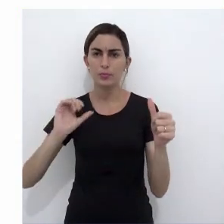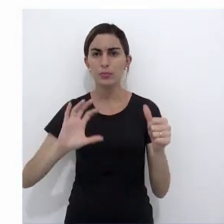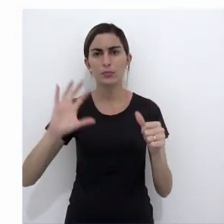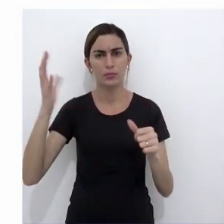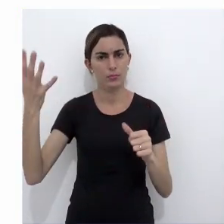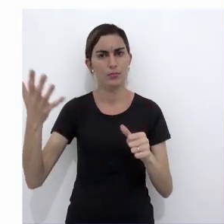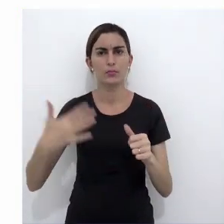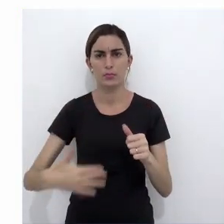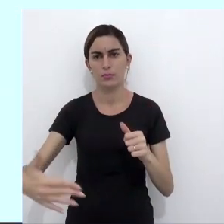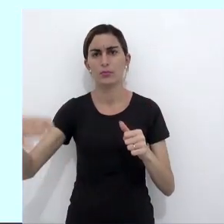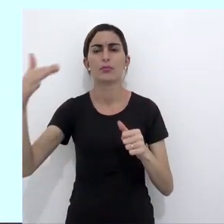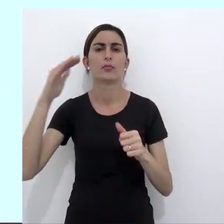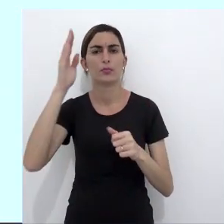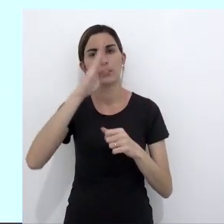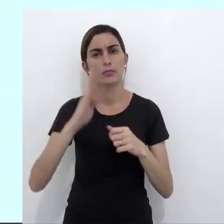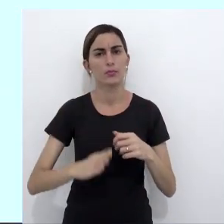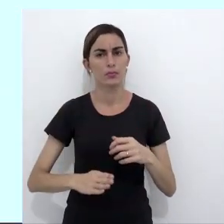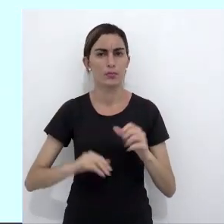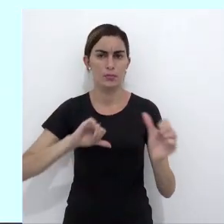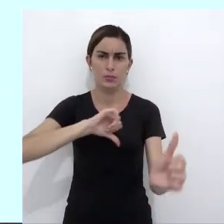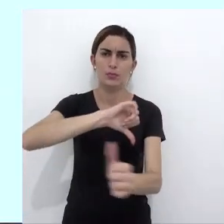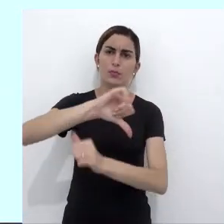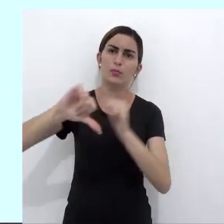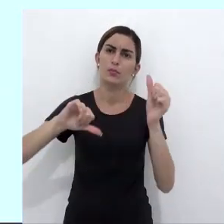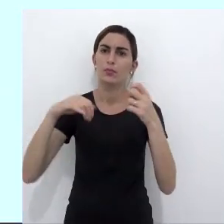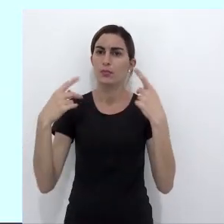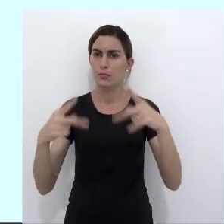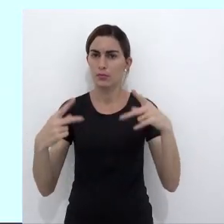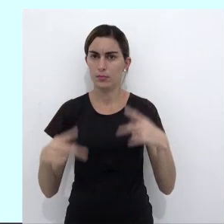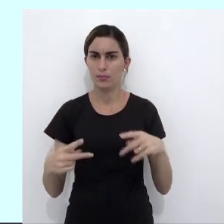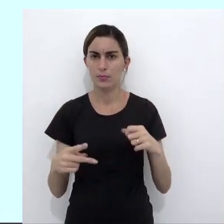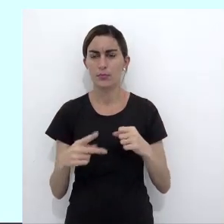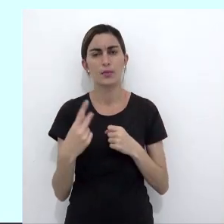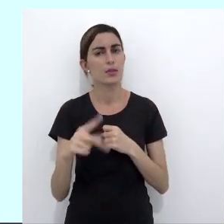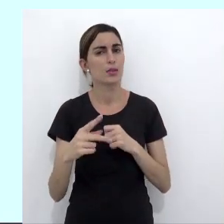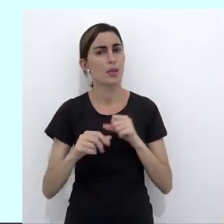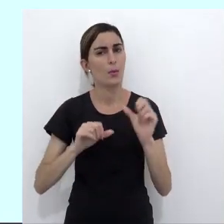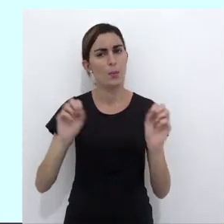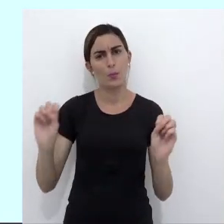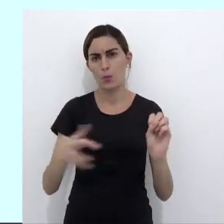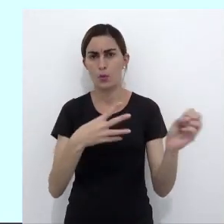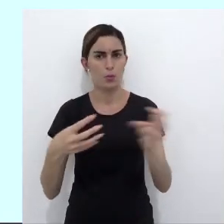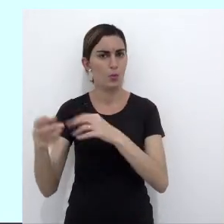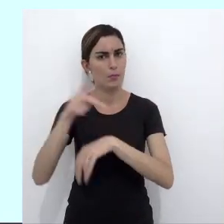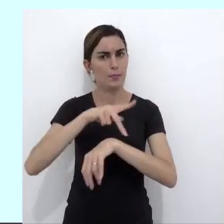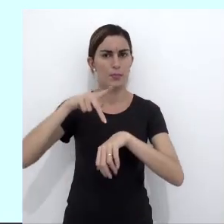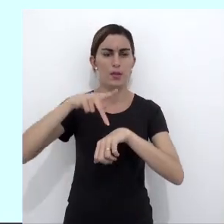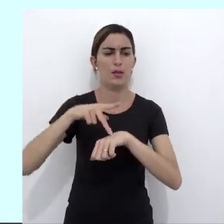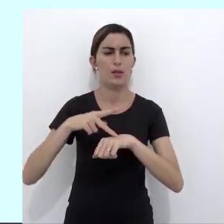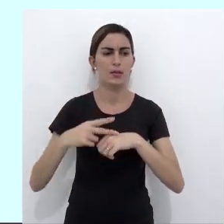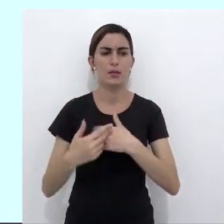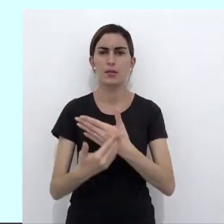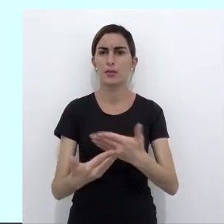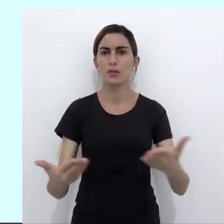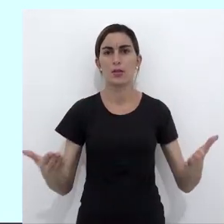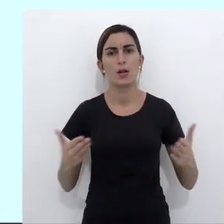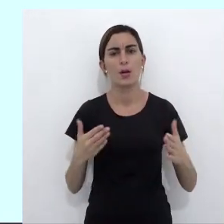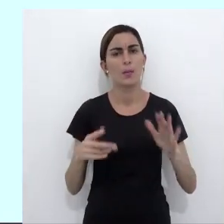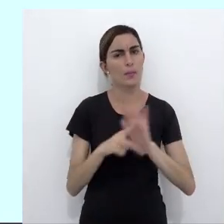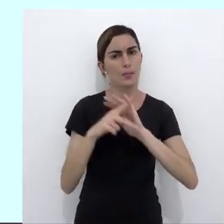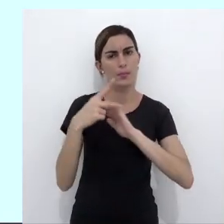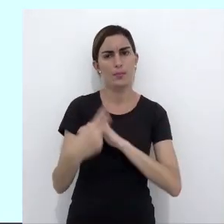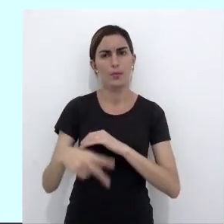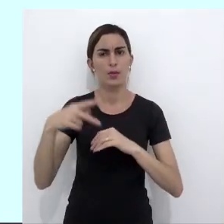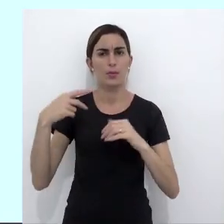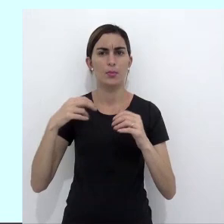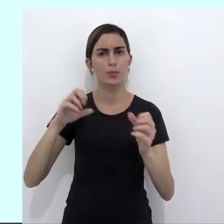que ocorreram no Brasil. Transformações estas, não é, que modernizaram o nosso país, e é propriamente